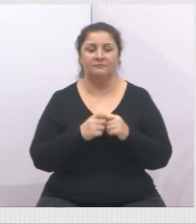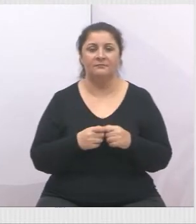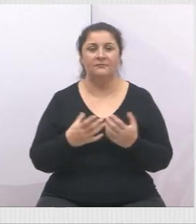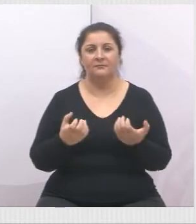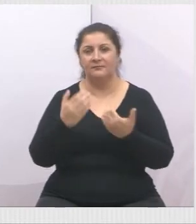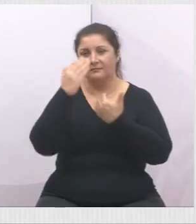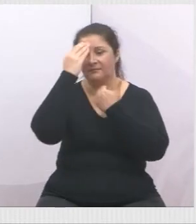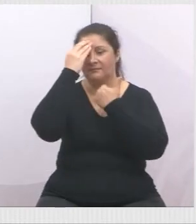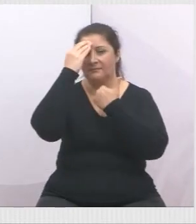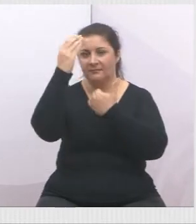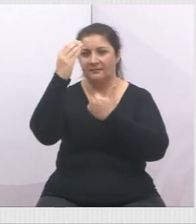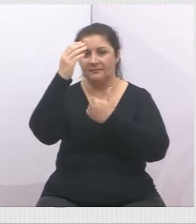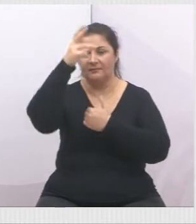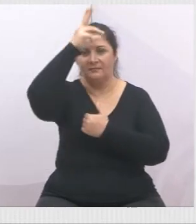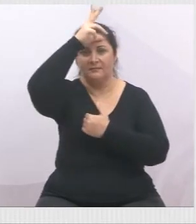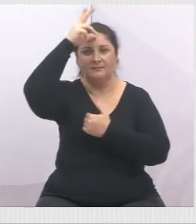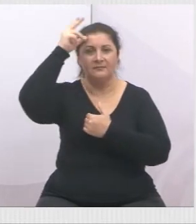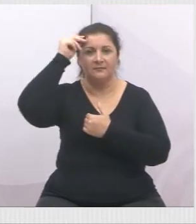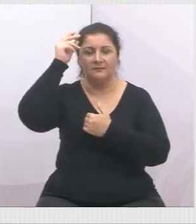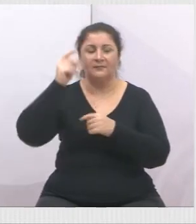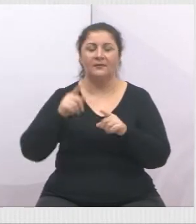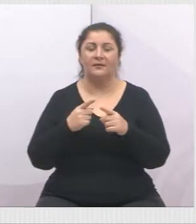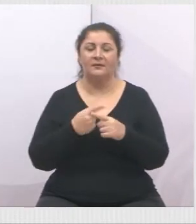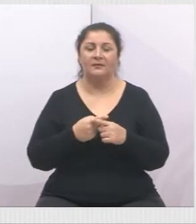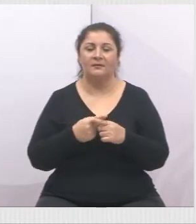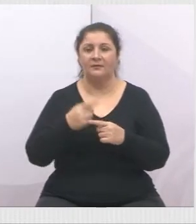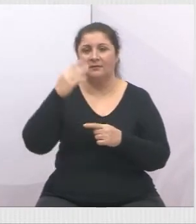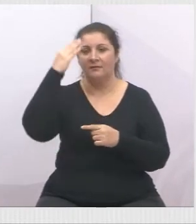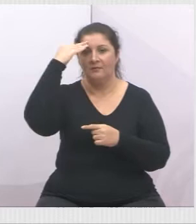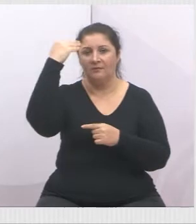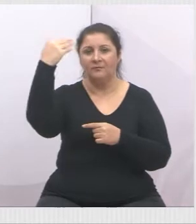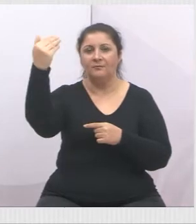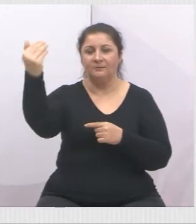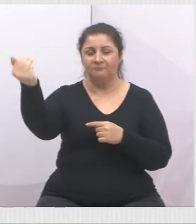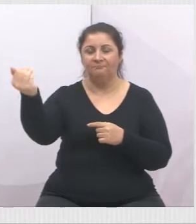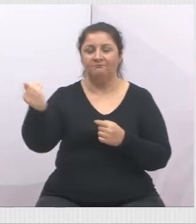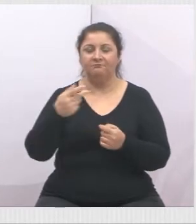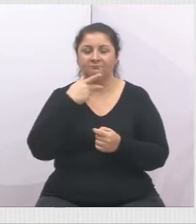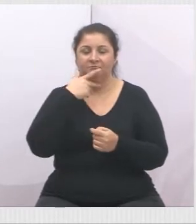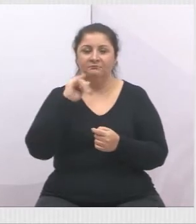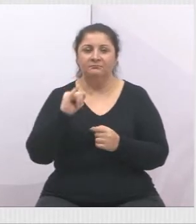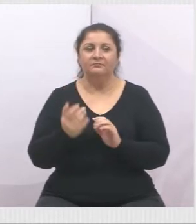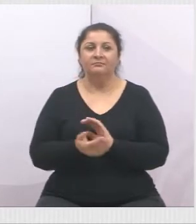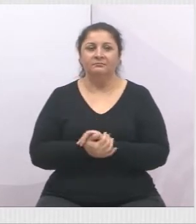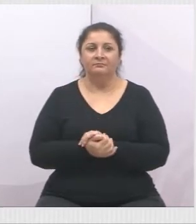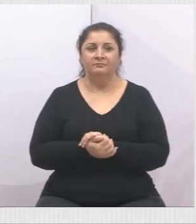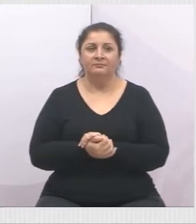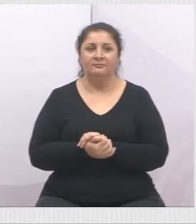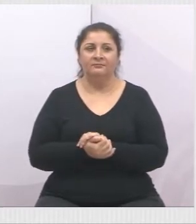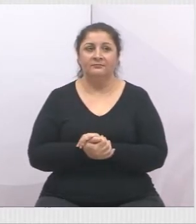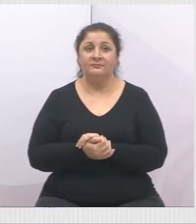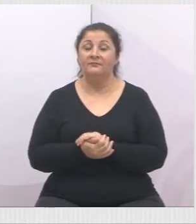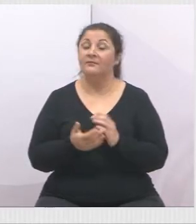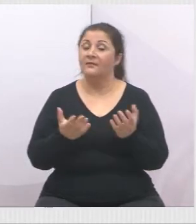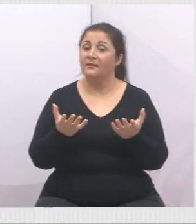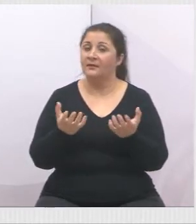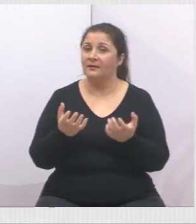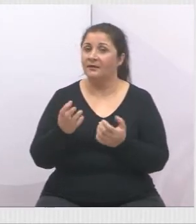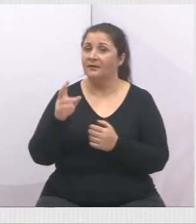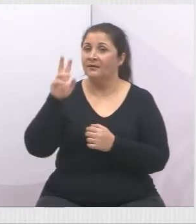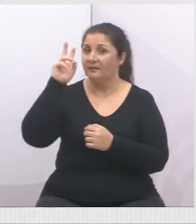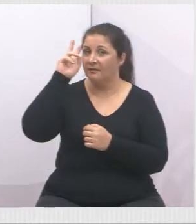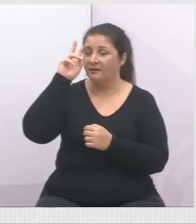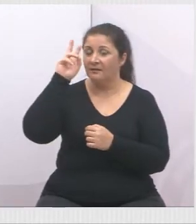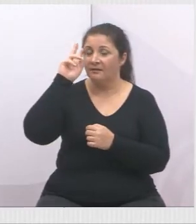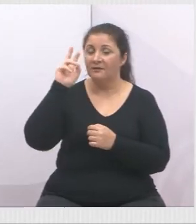agradecer à Prefeitura de Jacareí pela homenagem que está sendo prestada a ele. E eu gostaria de lembrar